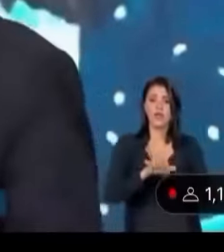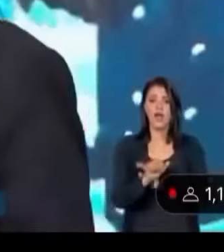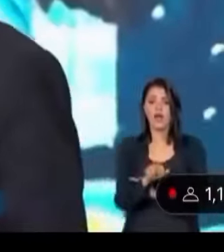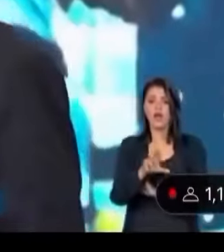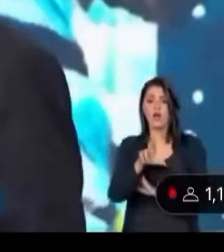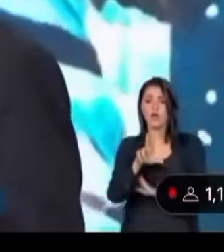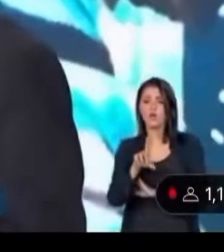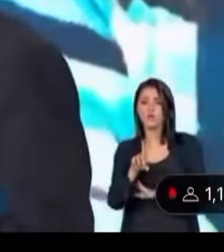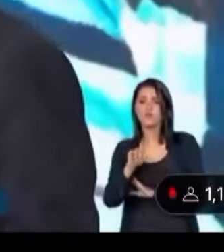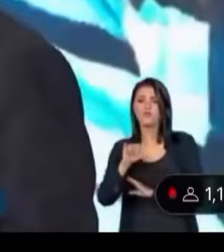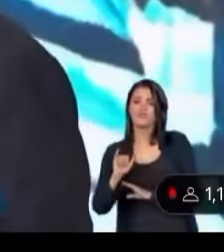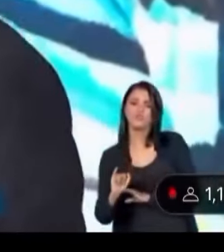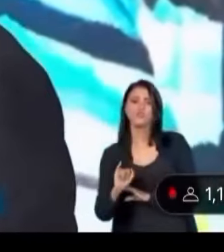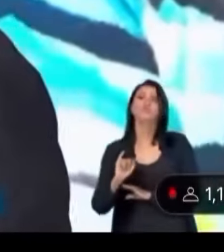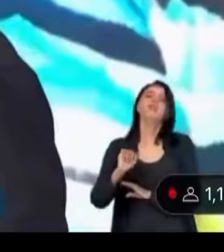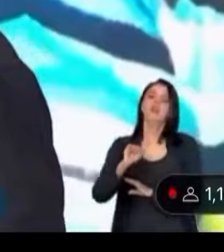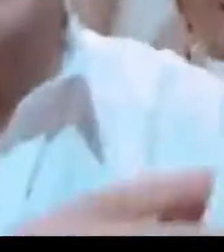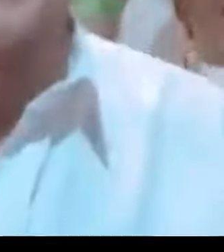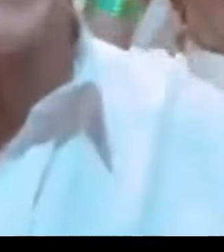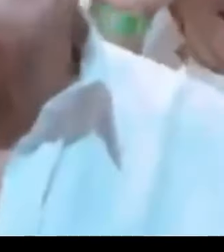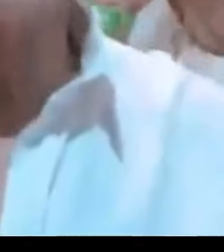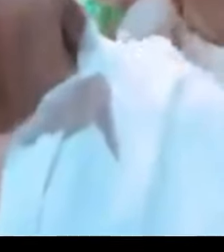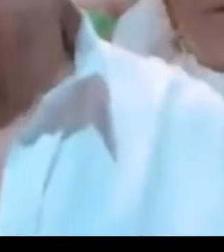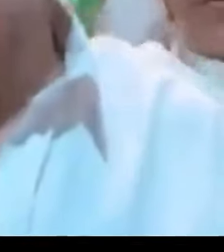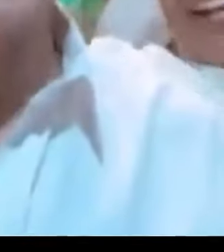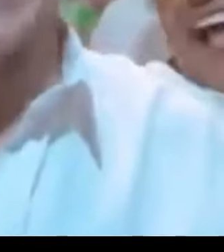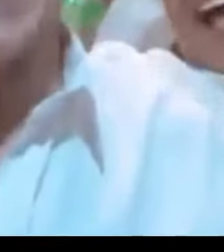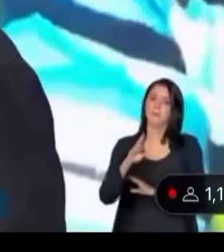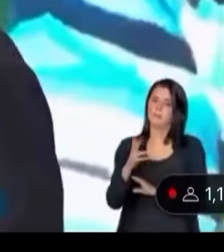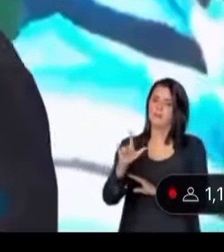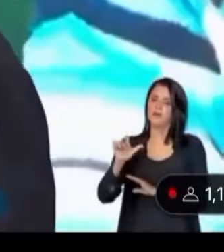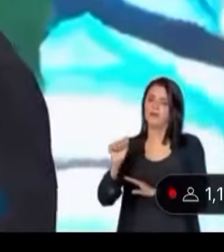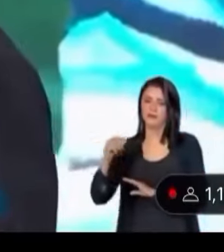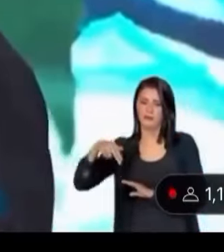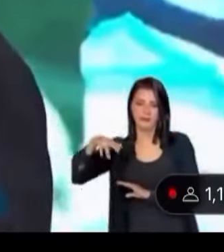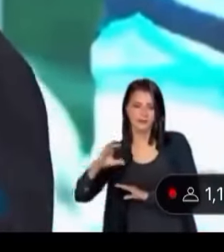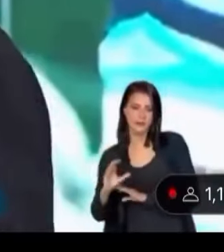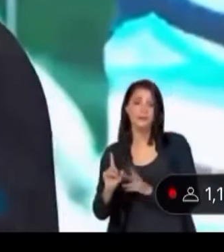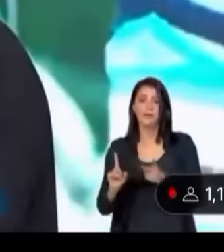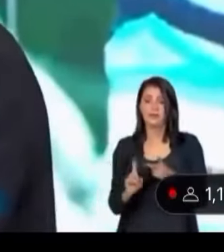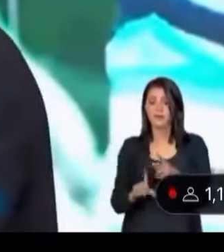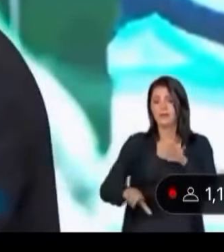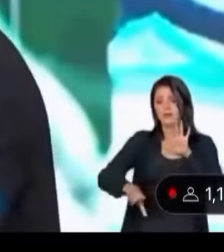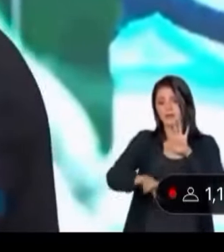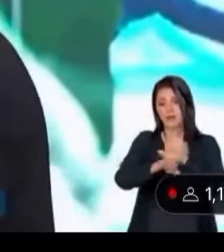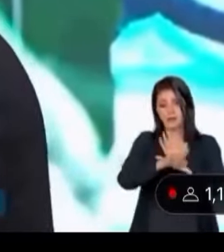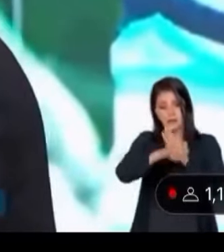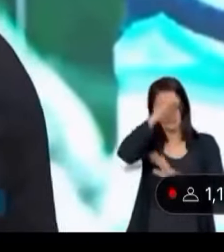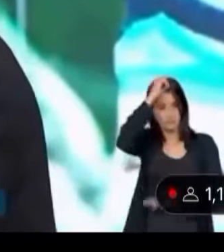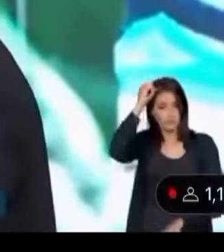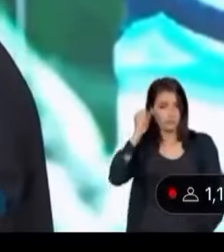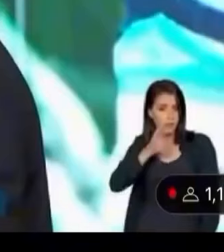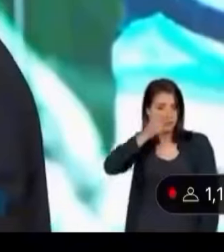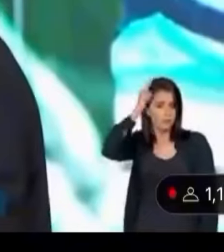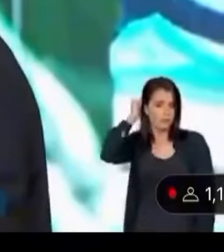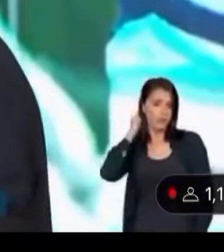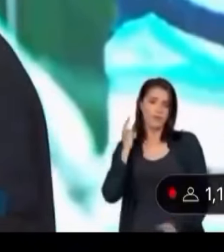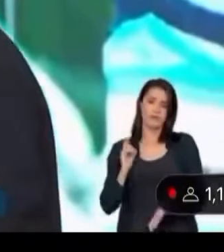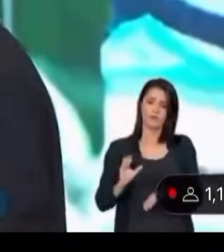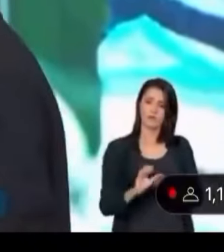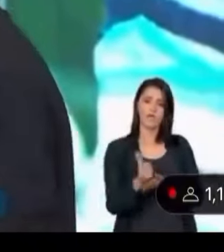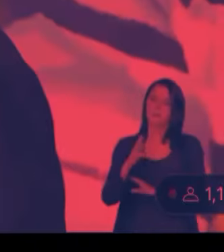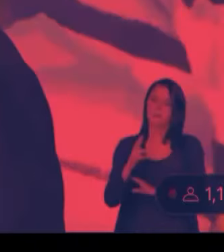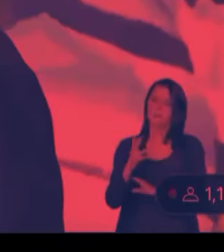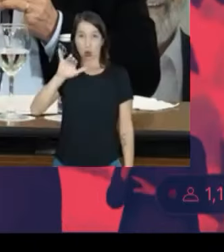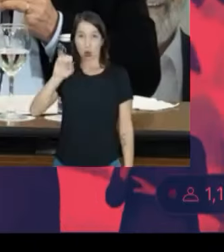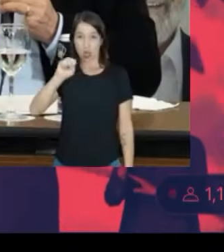e ele votou com a lei Paulo Gustavo, que coloca no Ministério 15 bilhões de